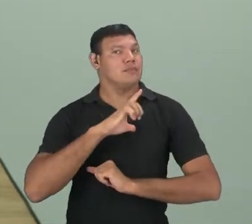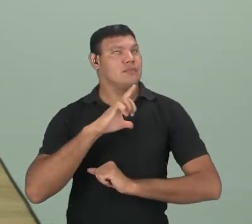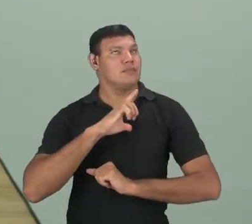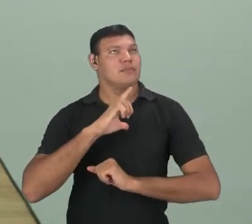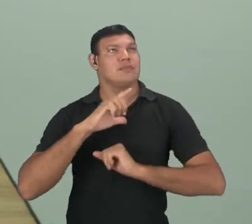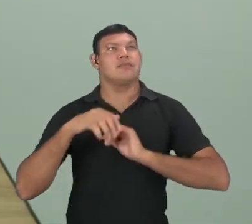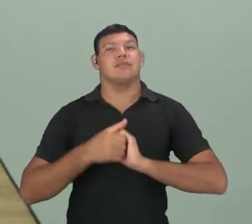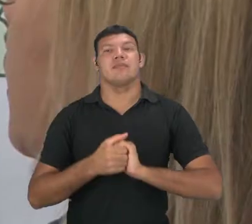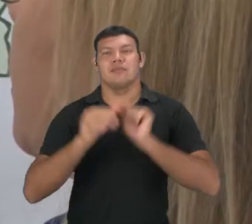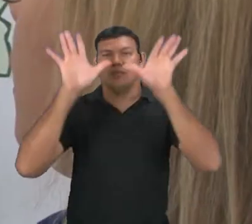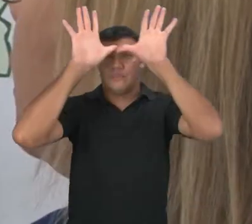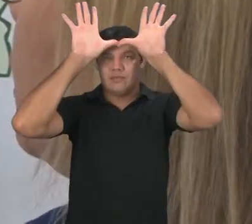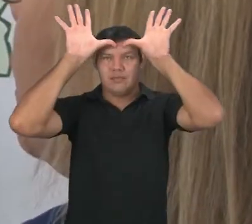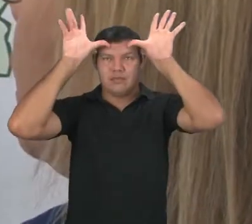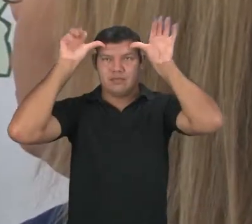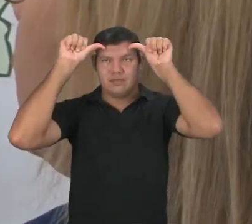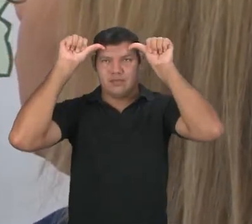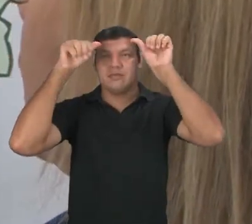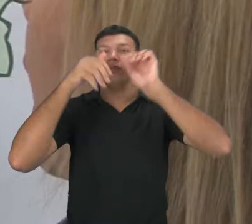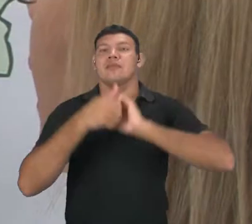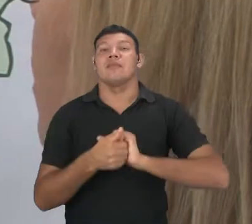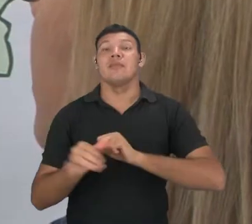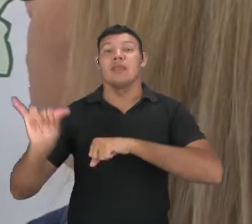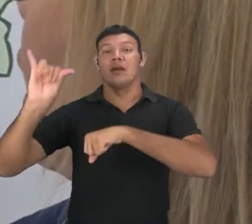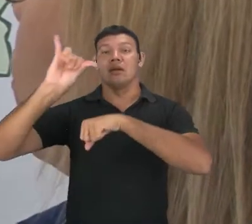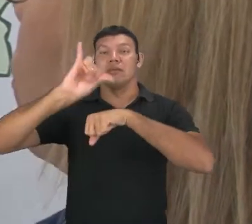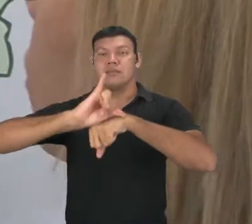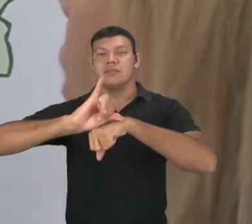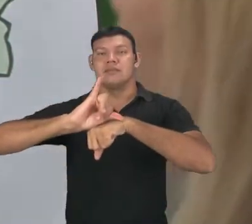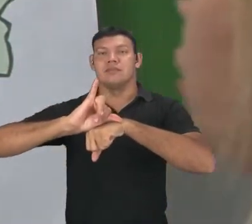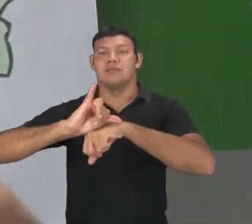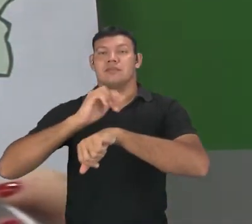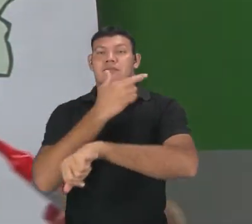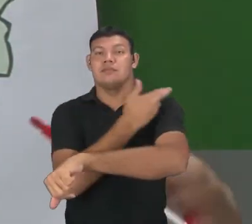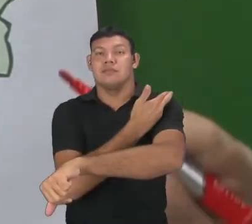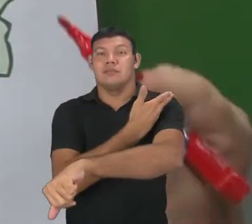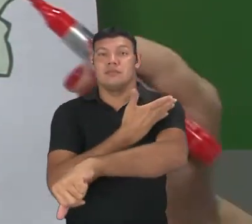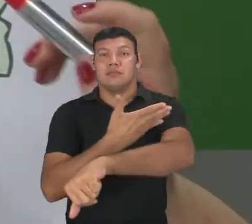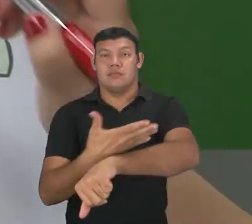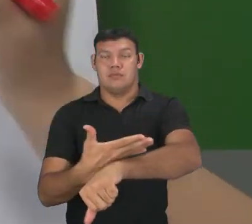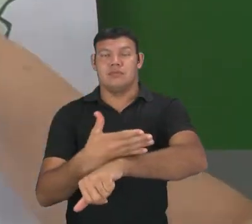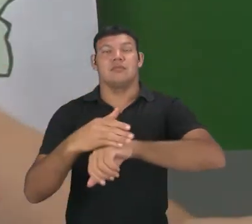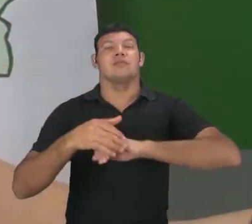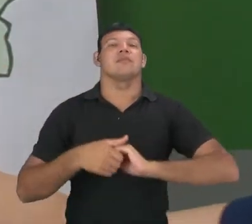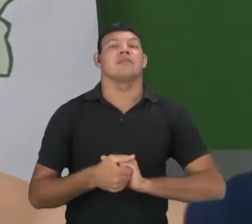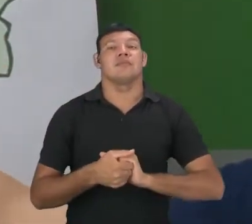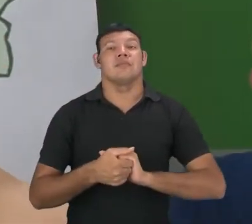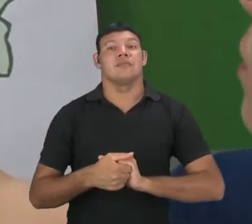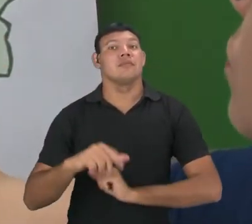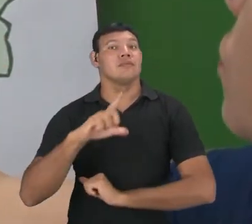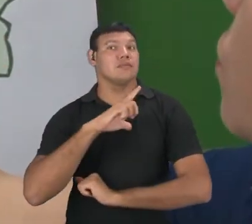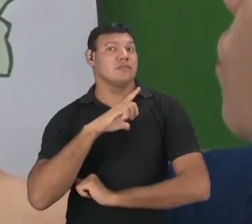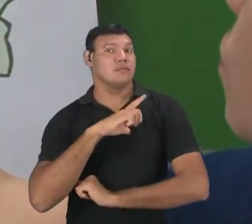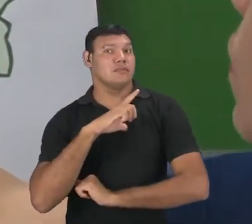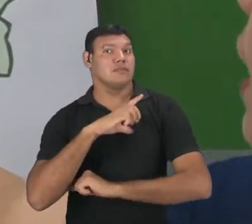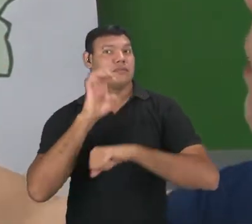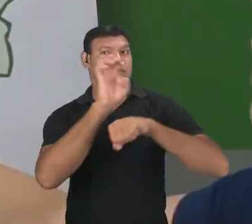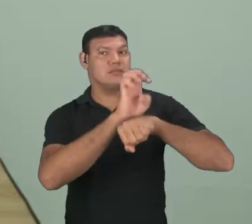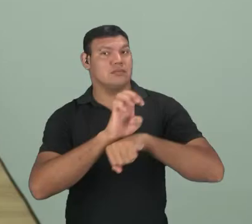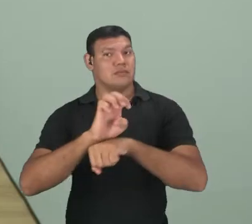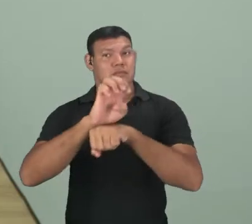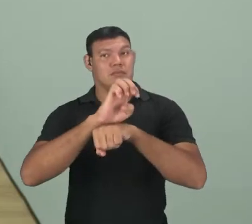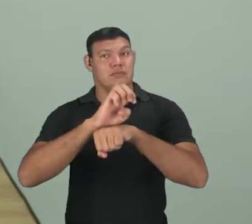temos o Acre e a capital Rio Branco, Aqui nós temos